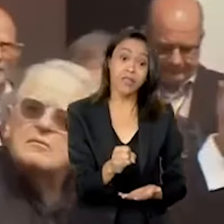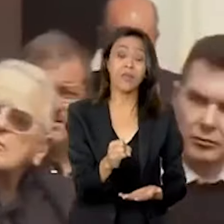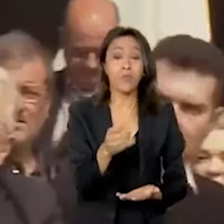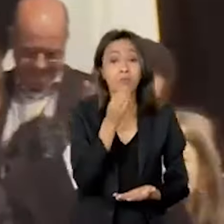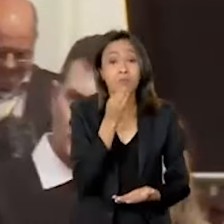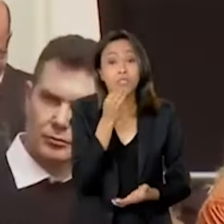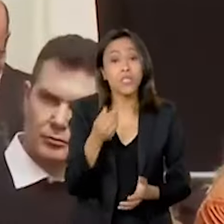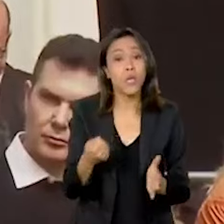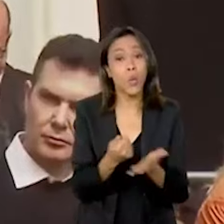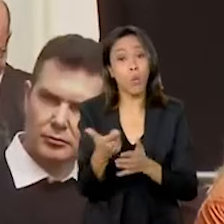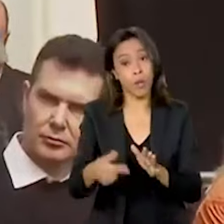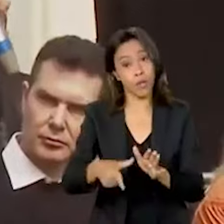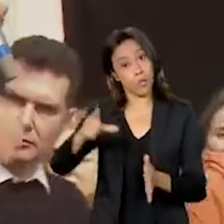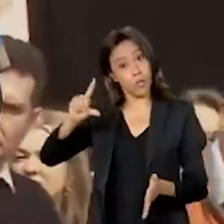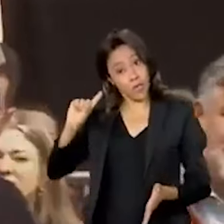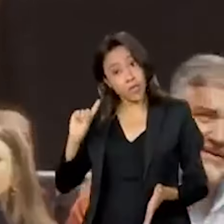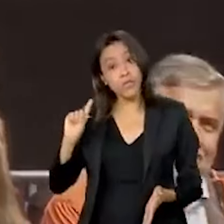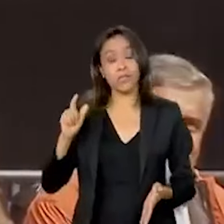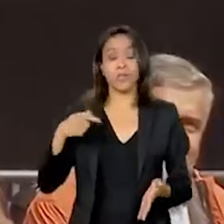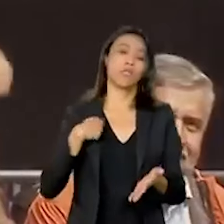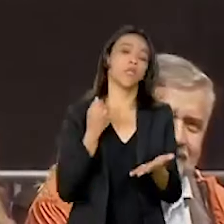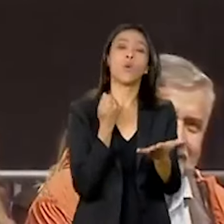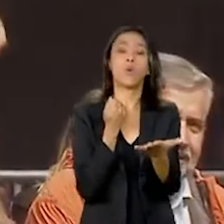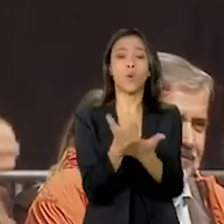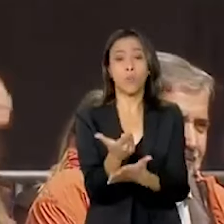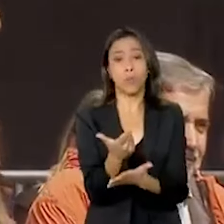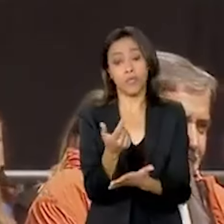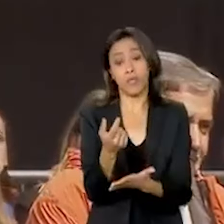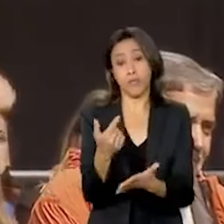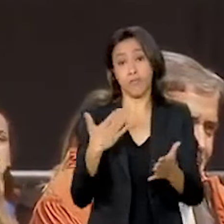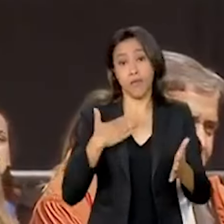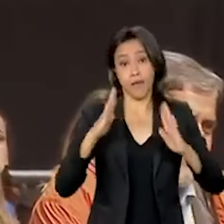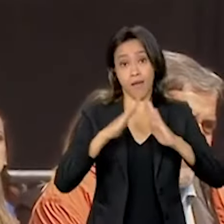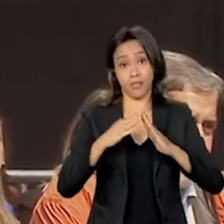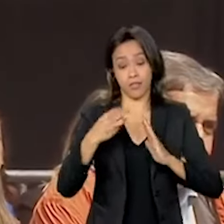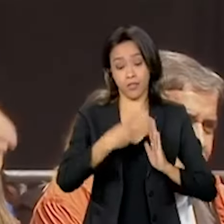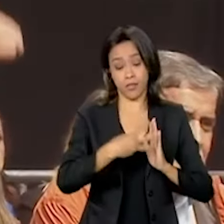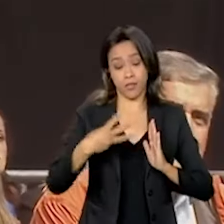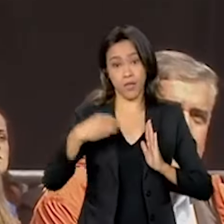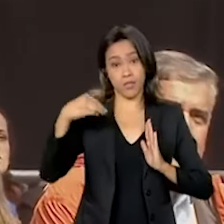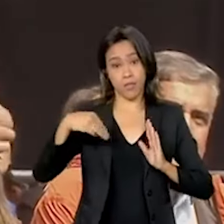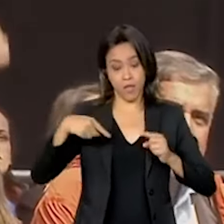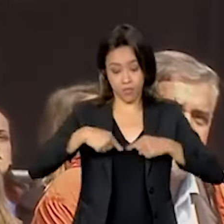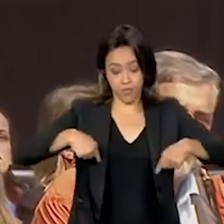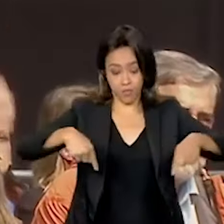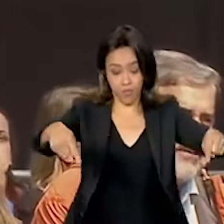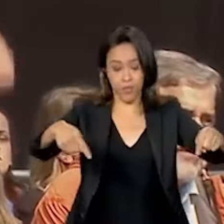comprado antes. E comprei minha casinha de 33 metros quadrados. E eu vivi até